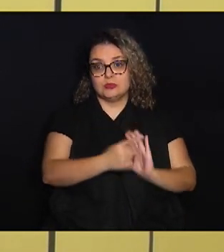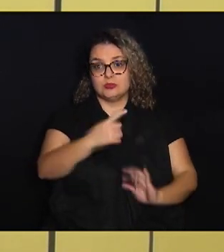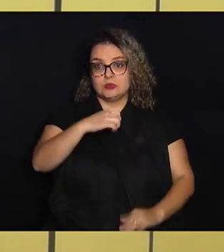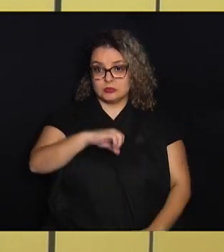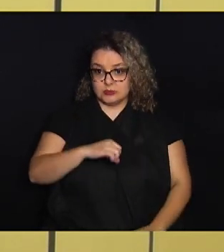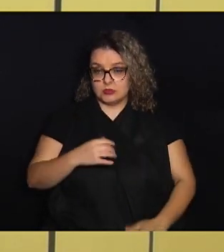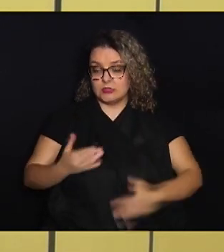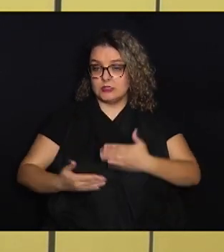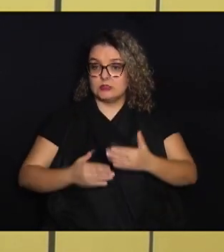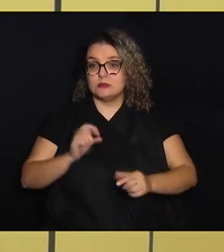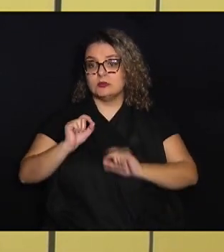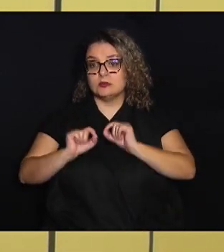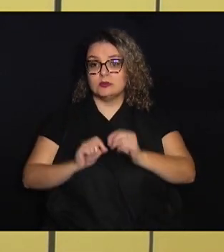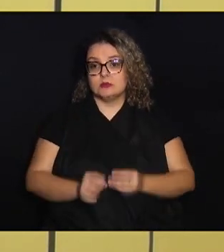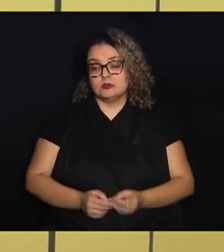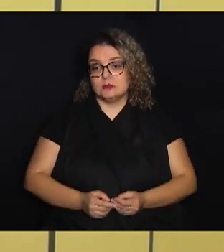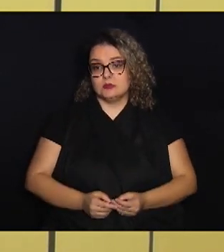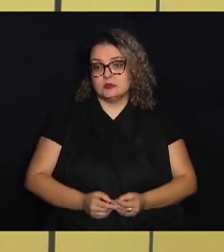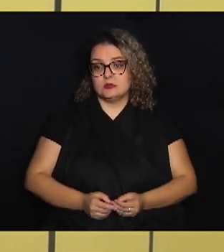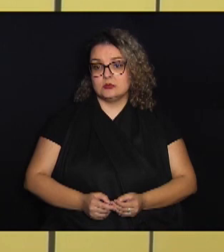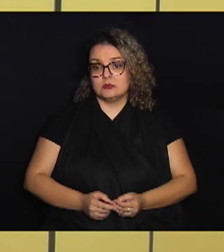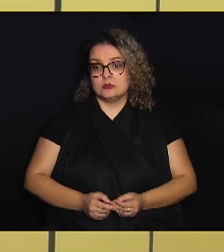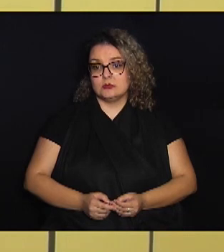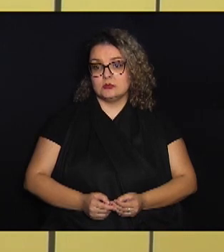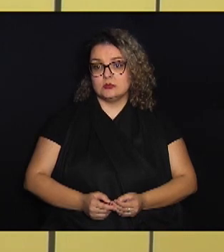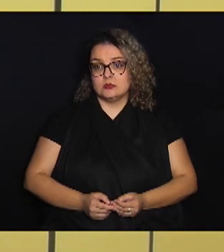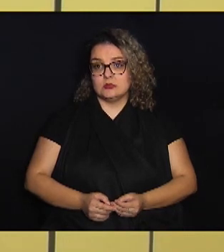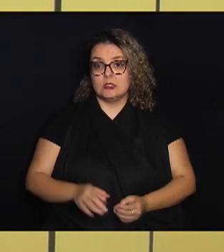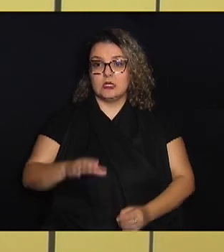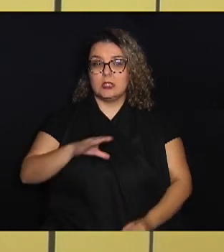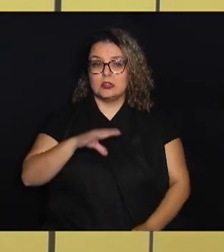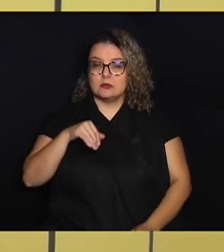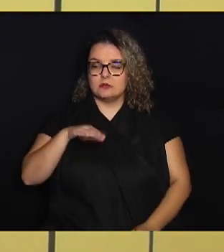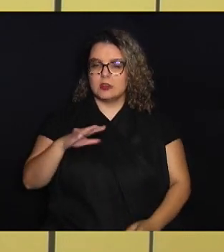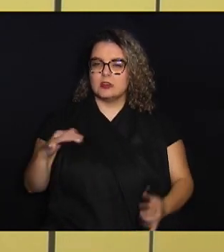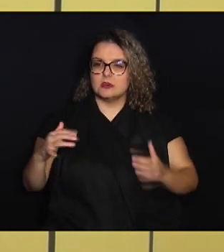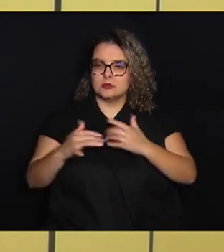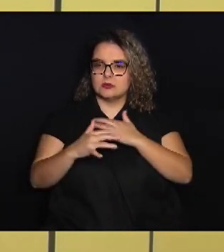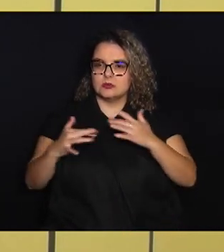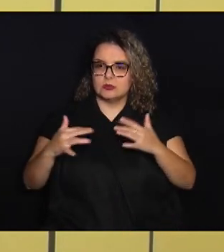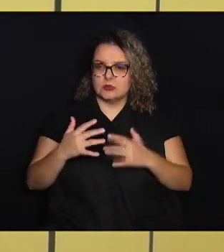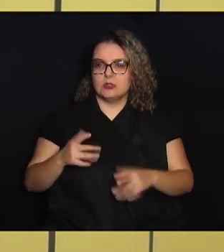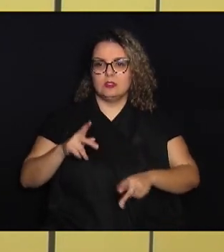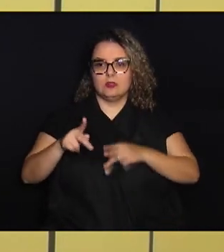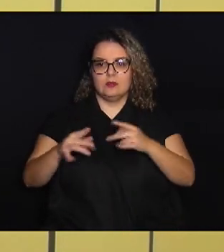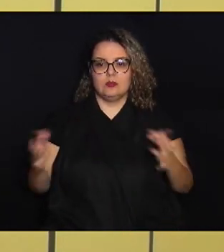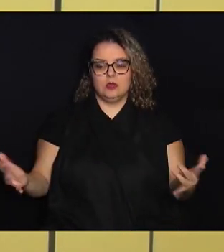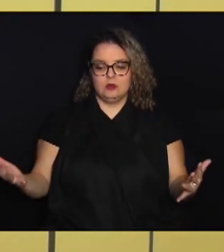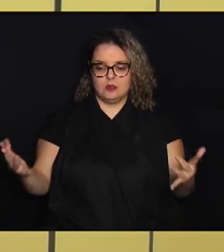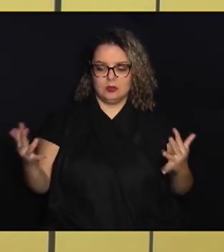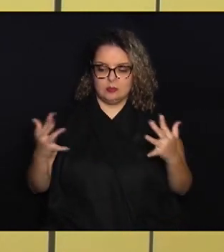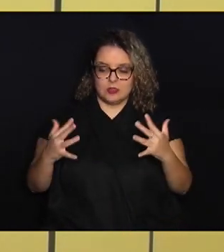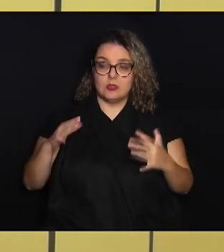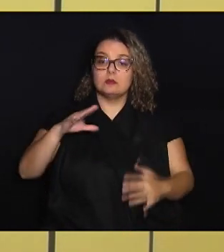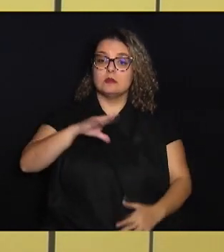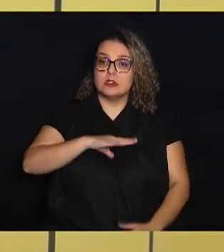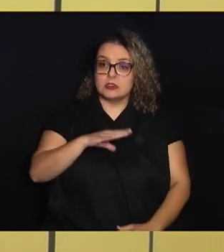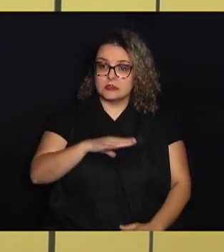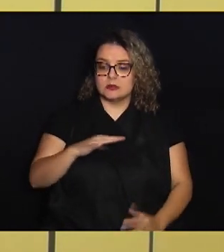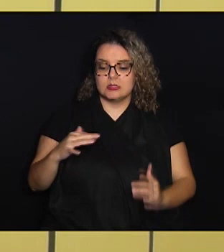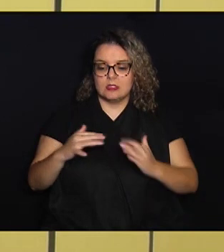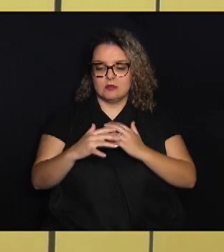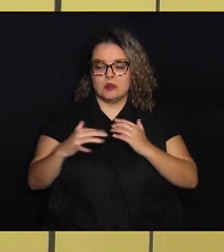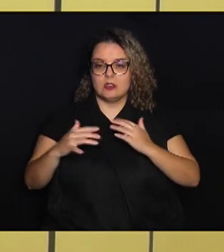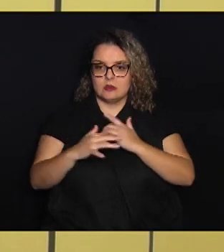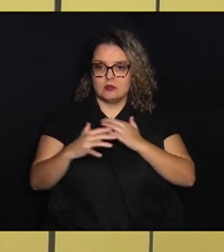muito para deixar a cidade com mais cara de urbana. A população foi vindo mais para a cidade, e aí foi